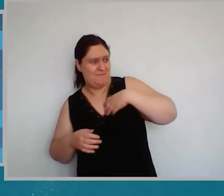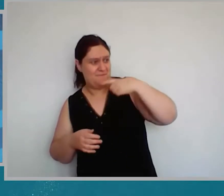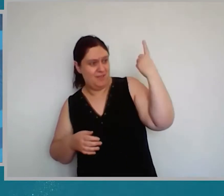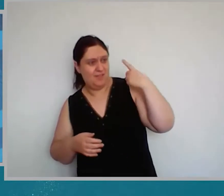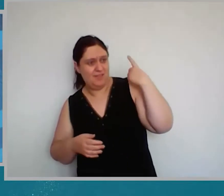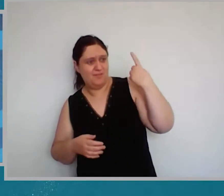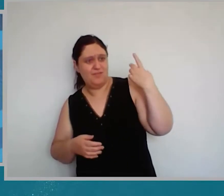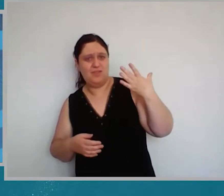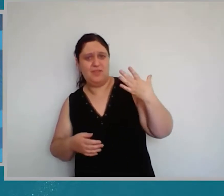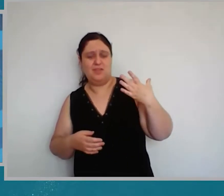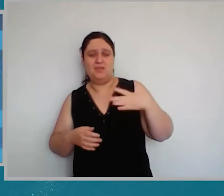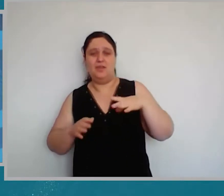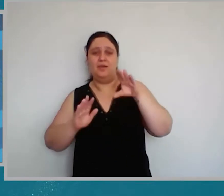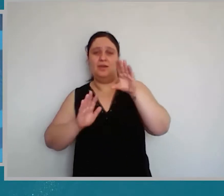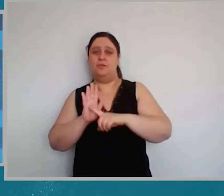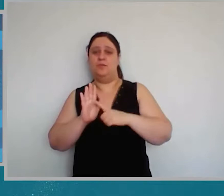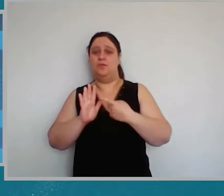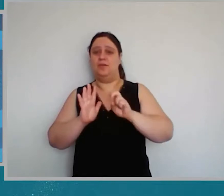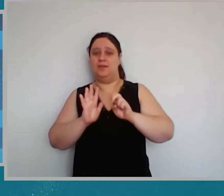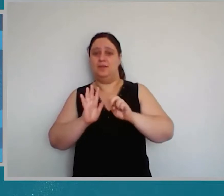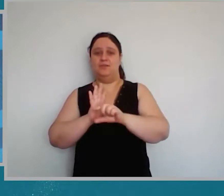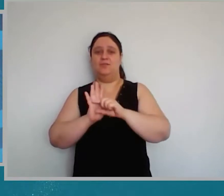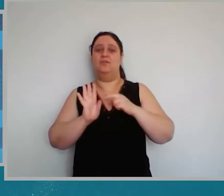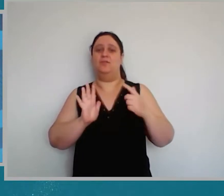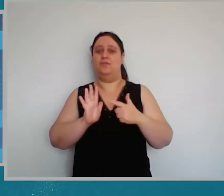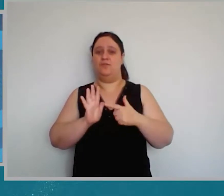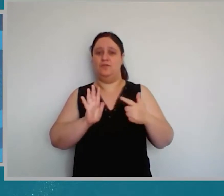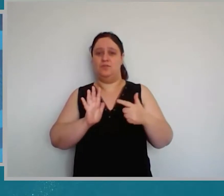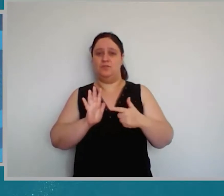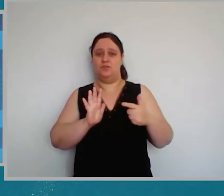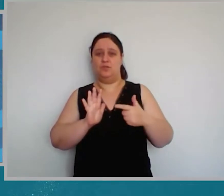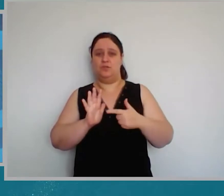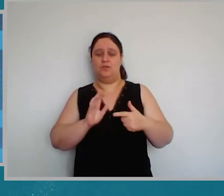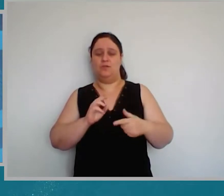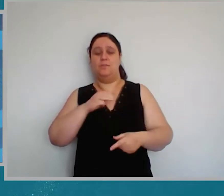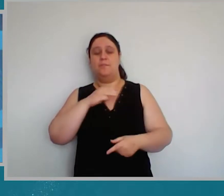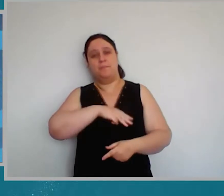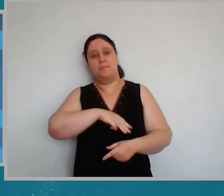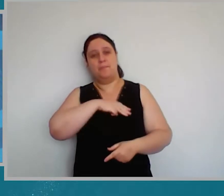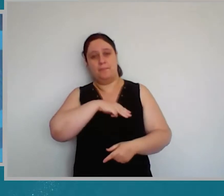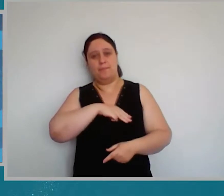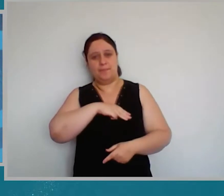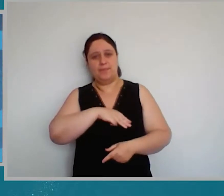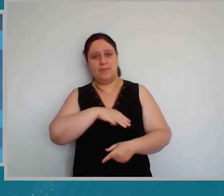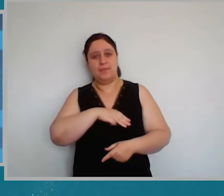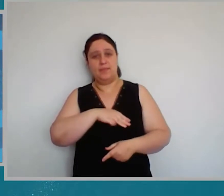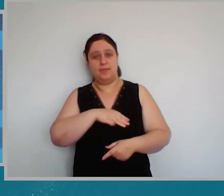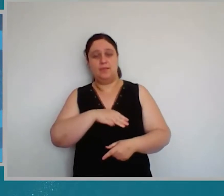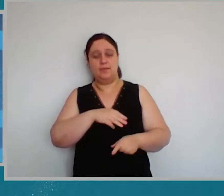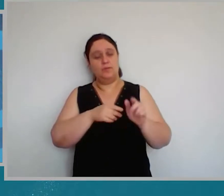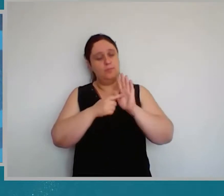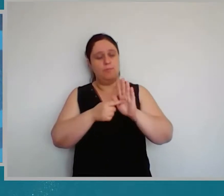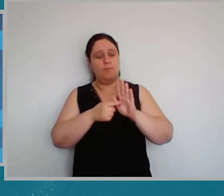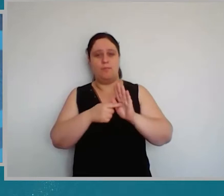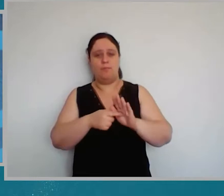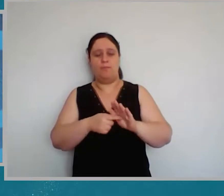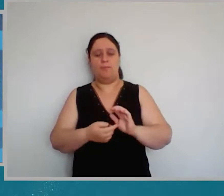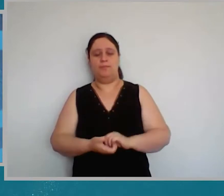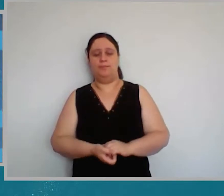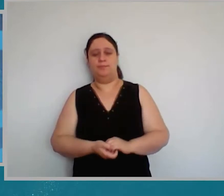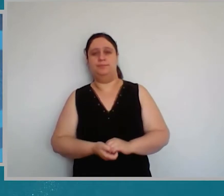Capítulo 15, versículo 22. Mateus faz questão de fazer esses registros. Capítulo 15, versículo 22.